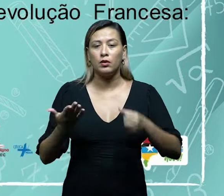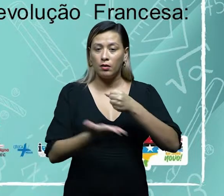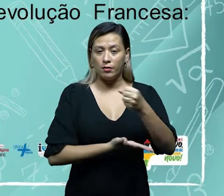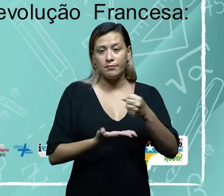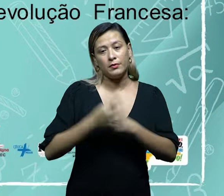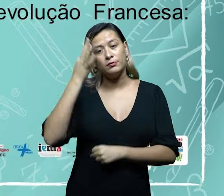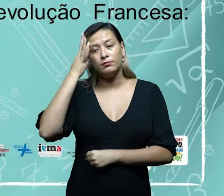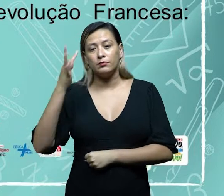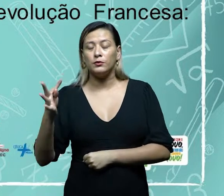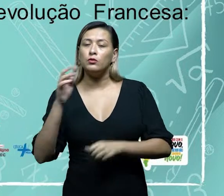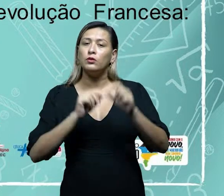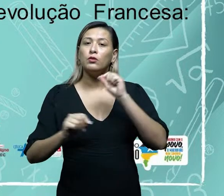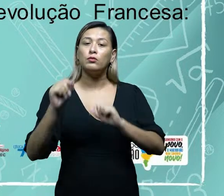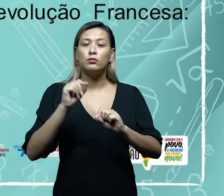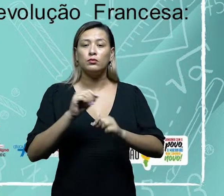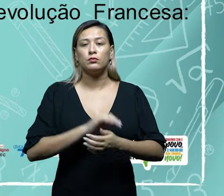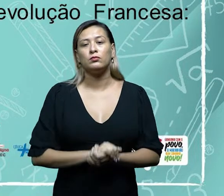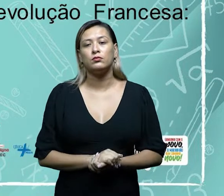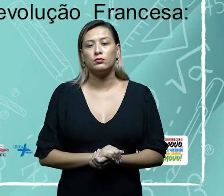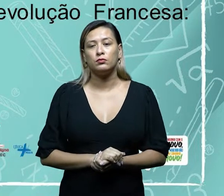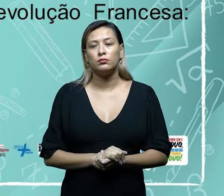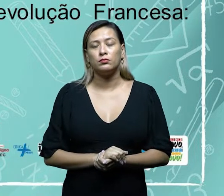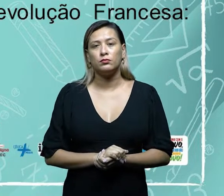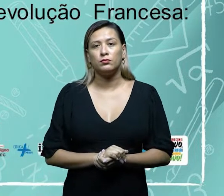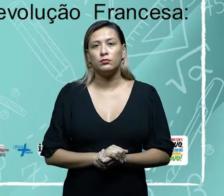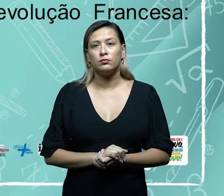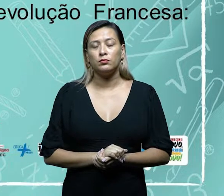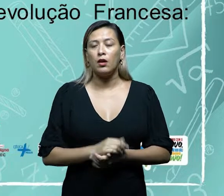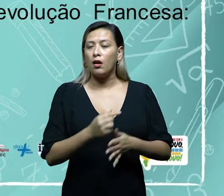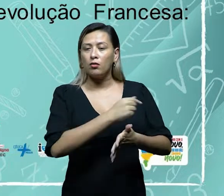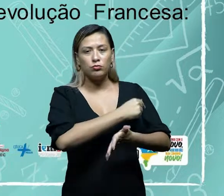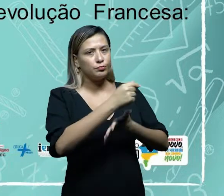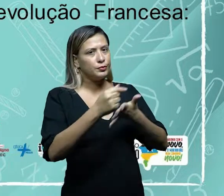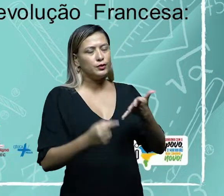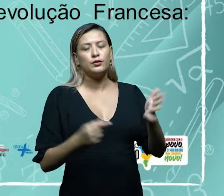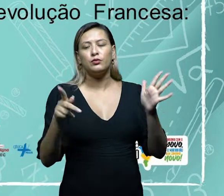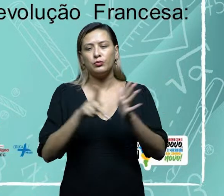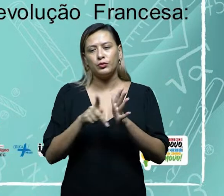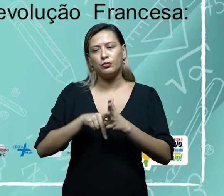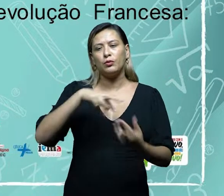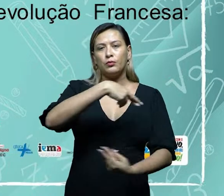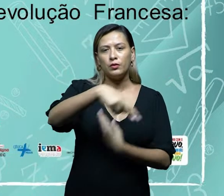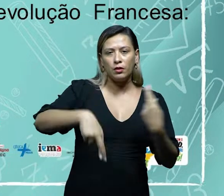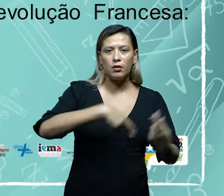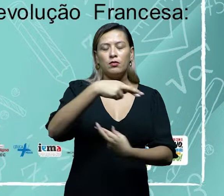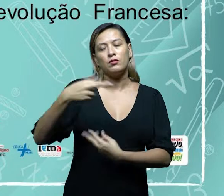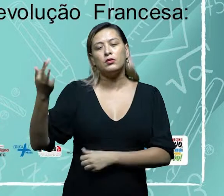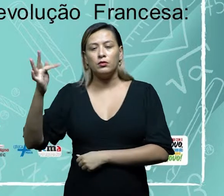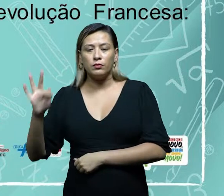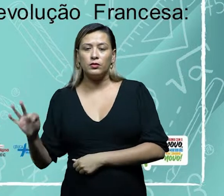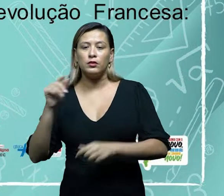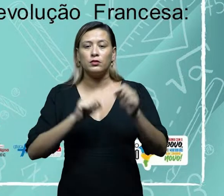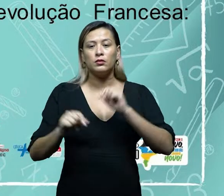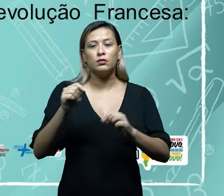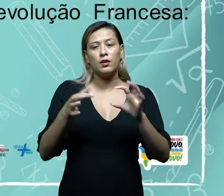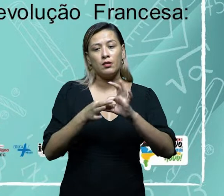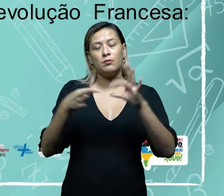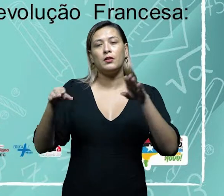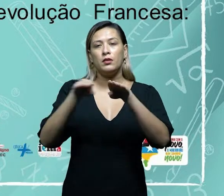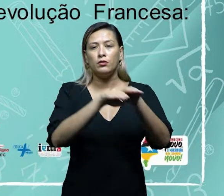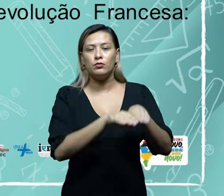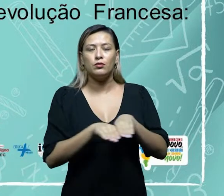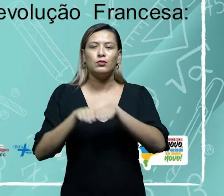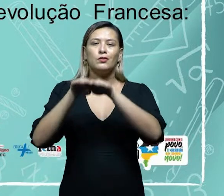sua teoria são os princípios da Revolução Francesa, né? Liberdade, igualdade e